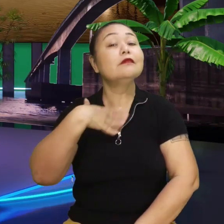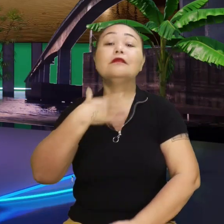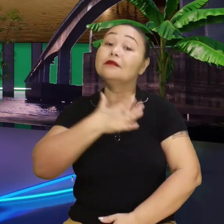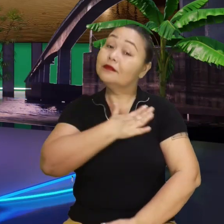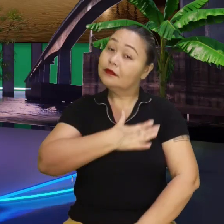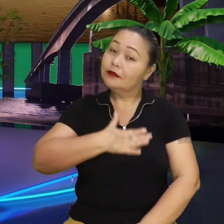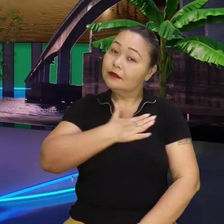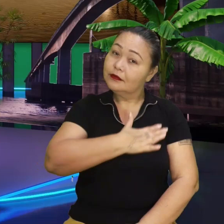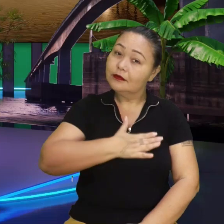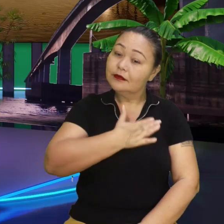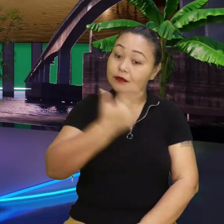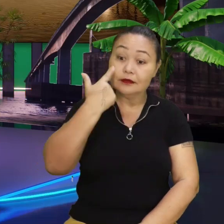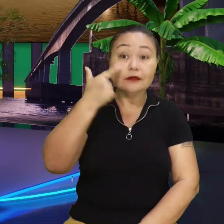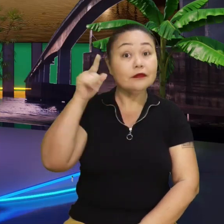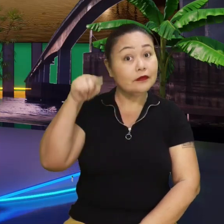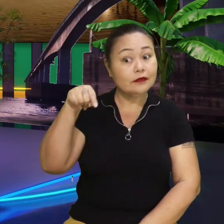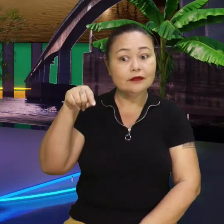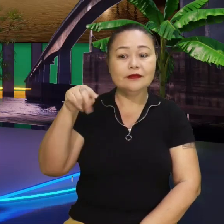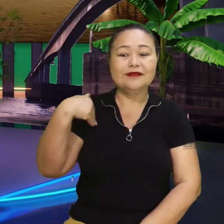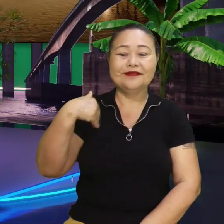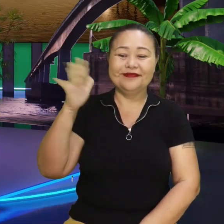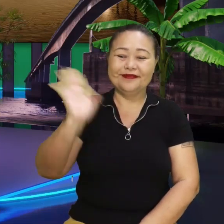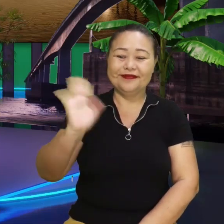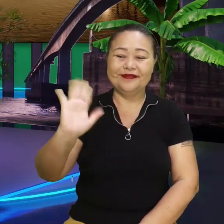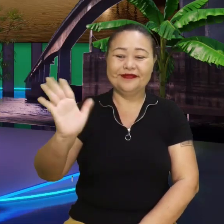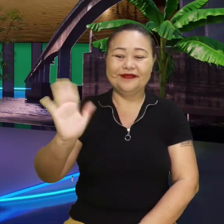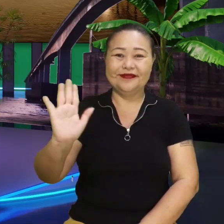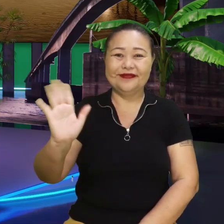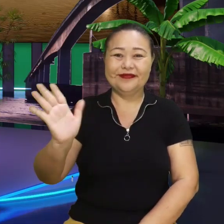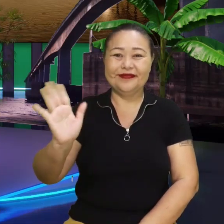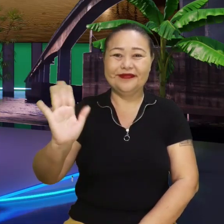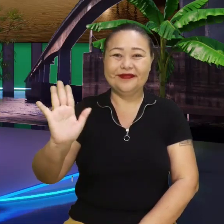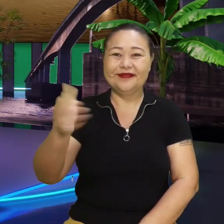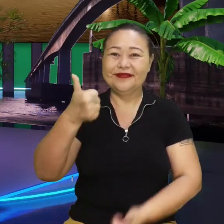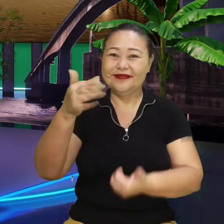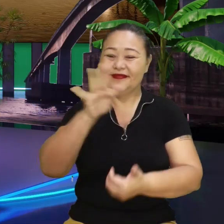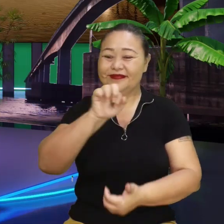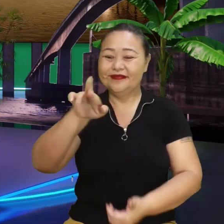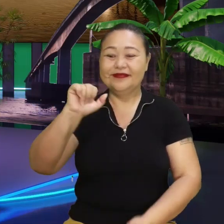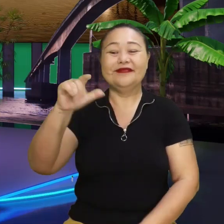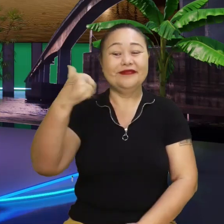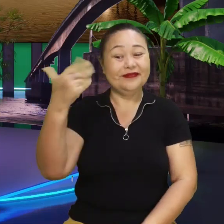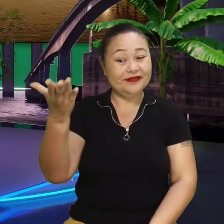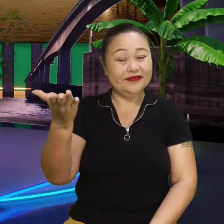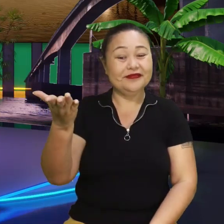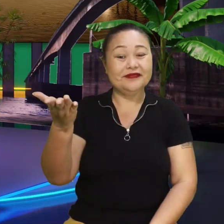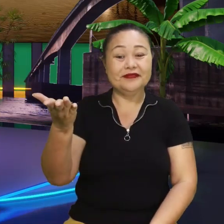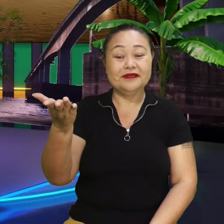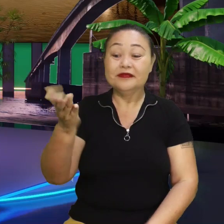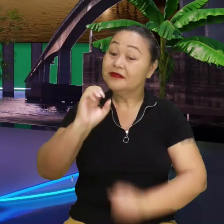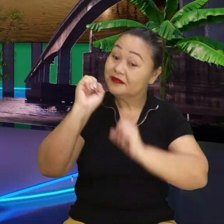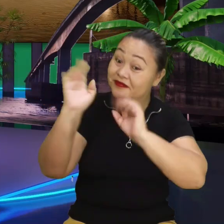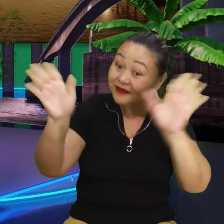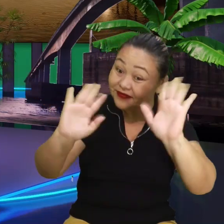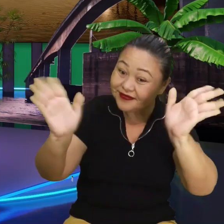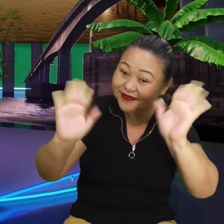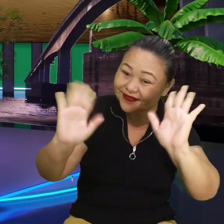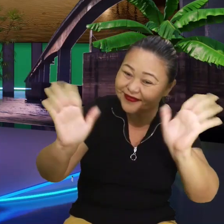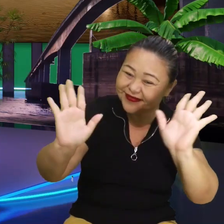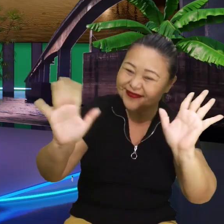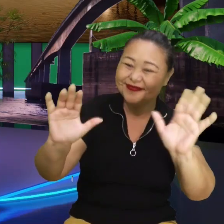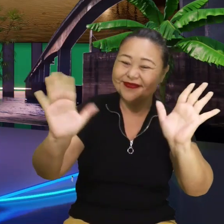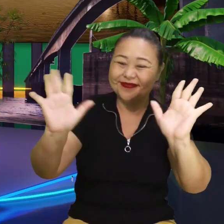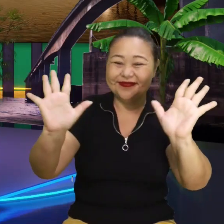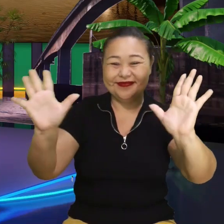agradável Vocês estão vendo ela aí no cantinho é Adelina ela é fera dá um ok aí o dele